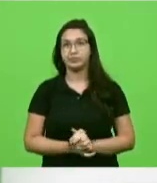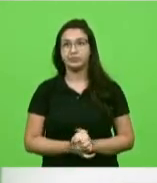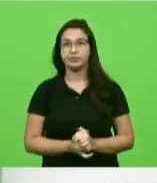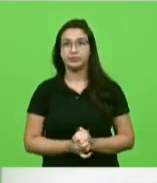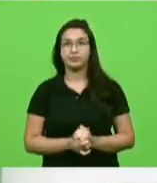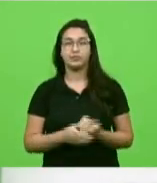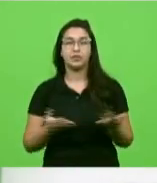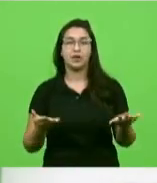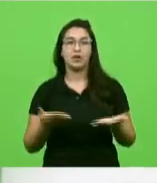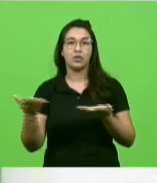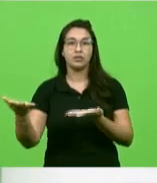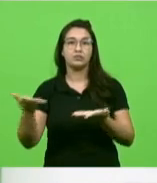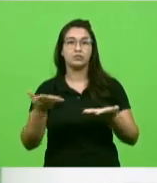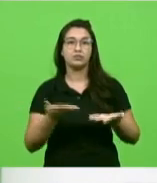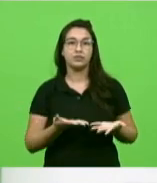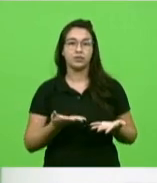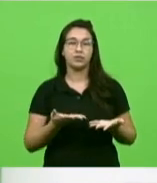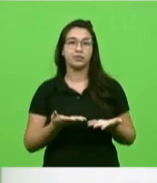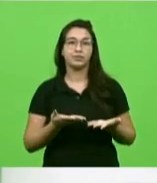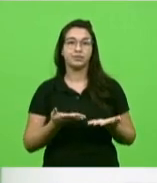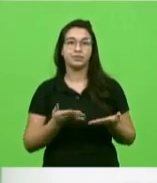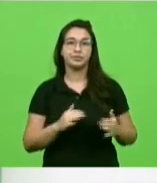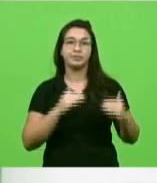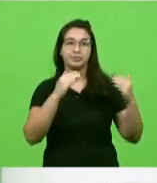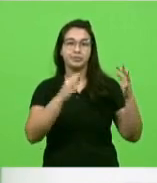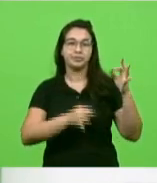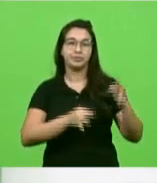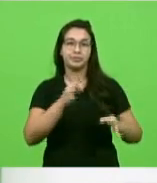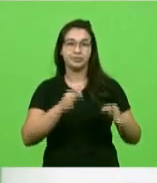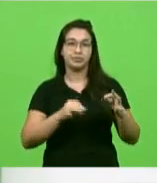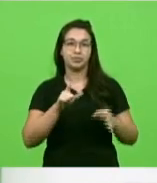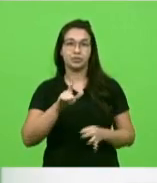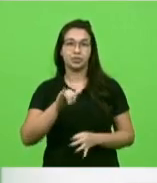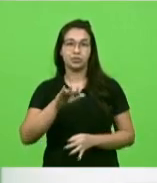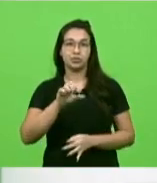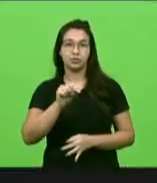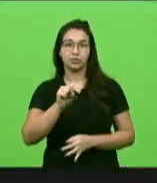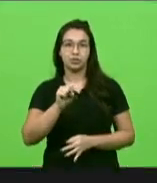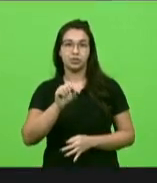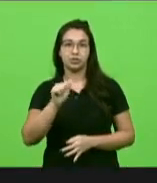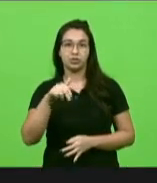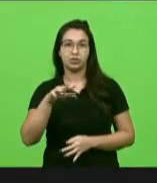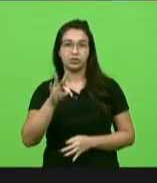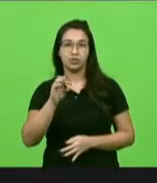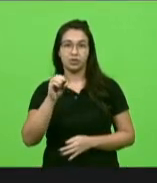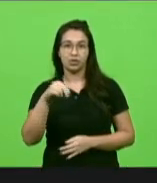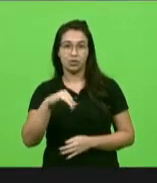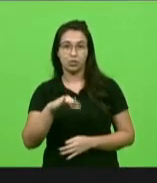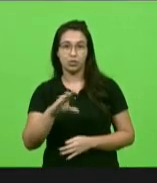Tem a palavra agora o desembargador Luiz Antônio Zanini Forneroli para o seu voto.